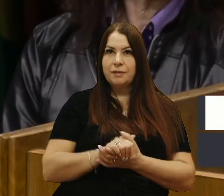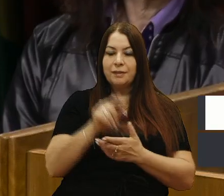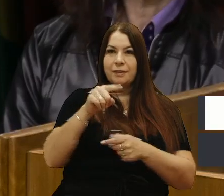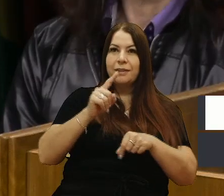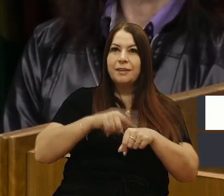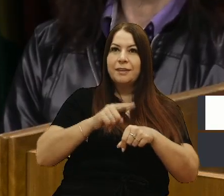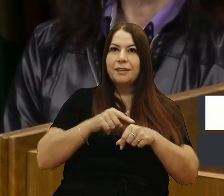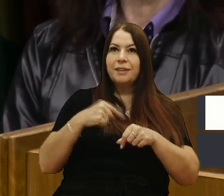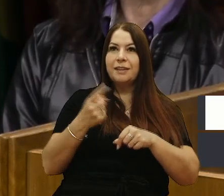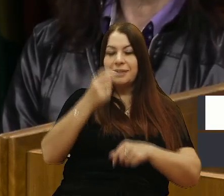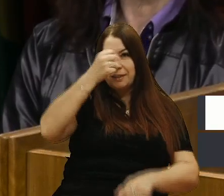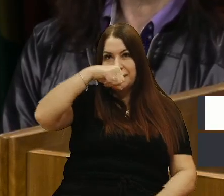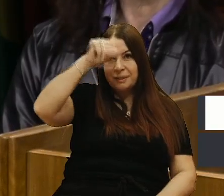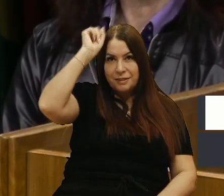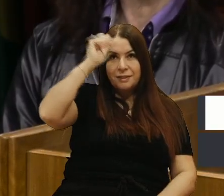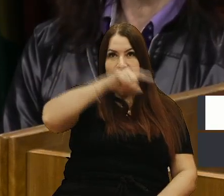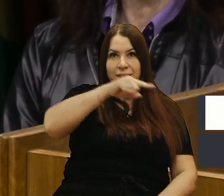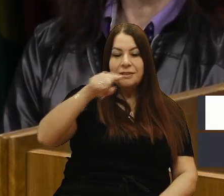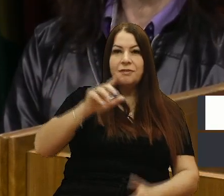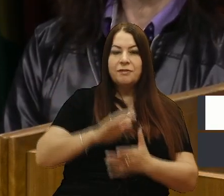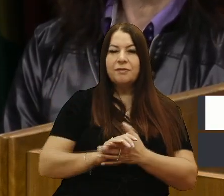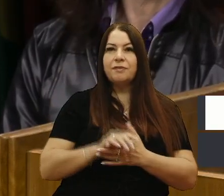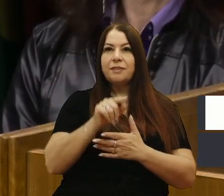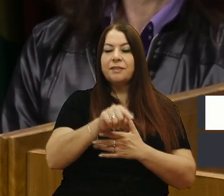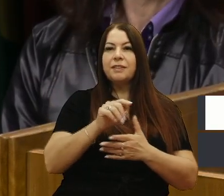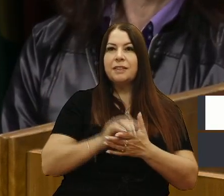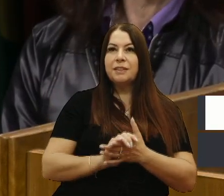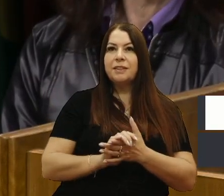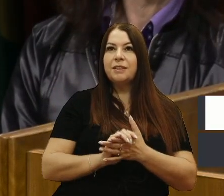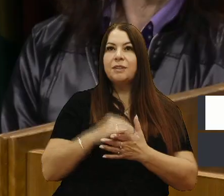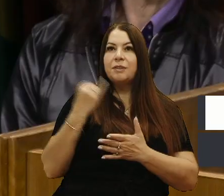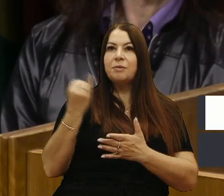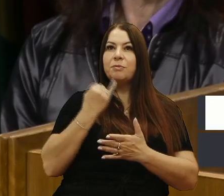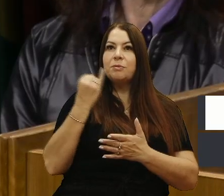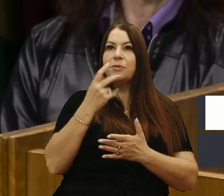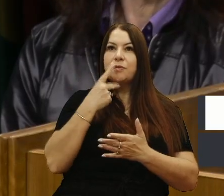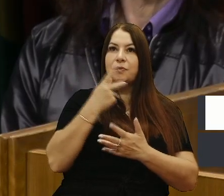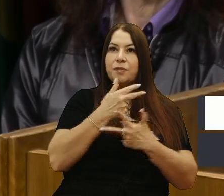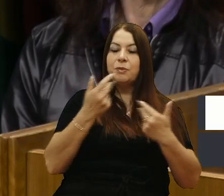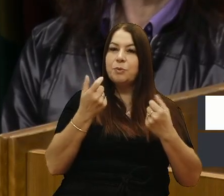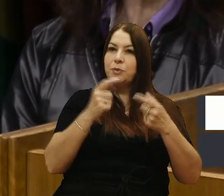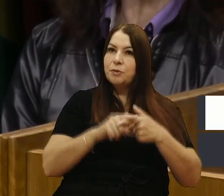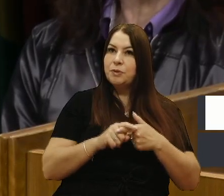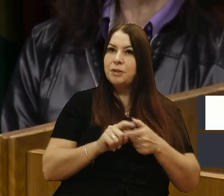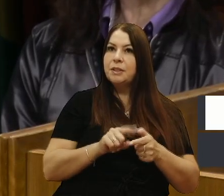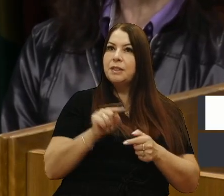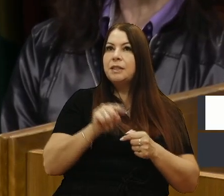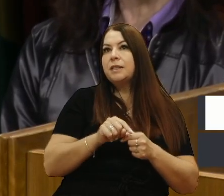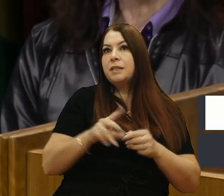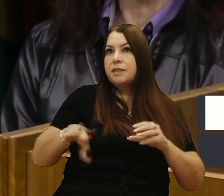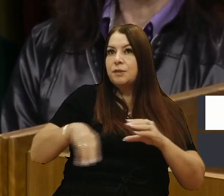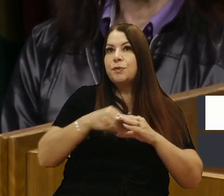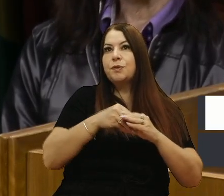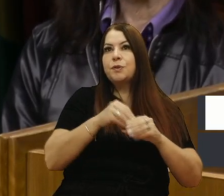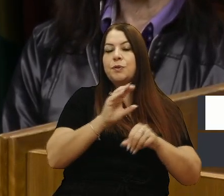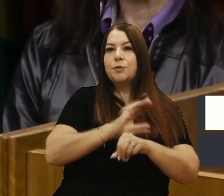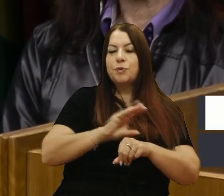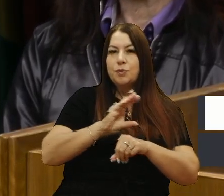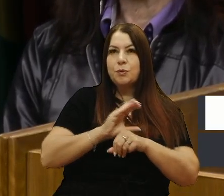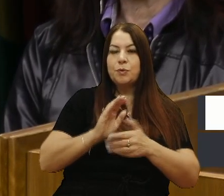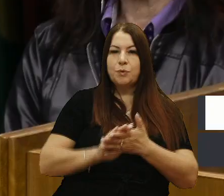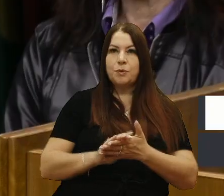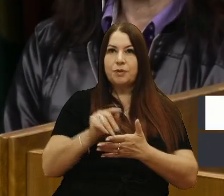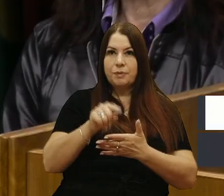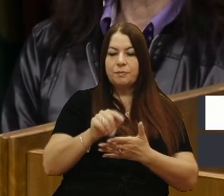Nessa nossa universidade, que é comunitária, eu acho que é importante a gente falar algumas coisas em que se insere o nosso curso de Arquitetura e Urbanismo